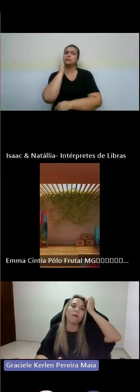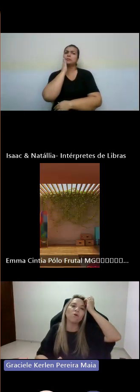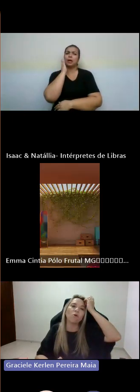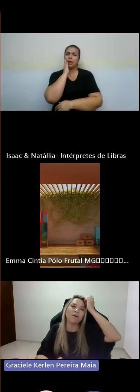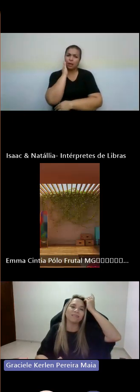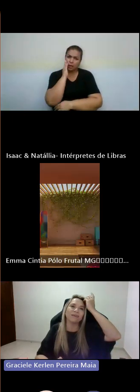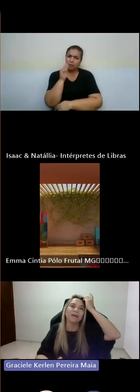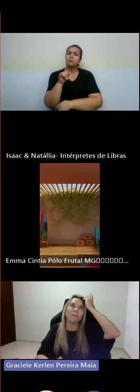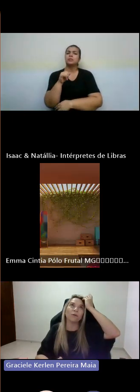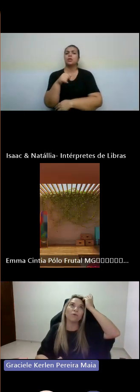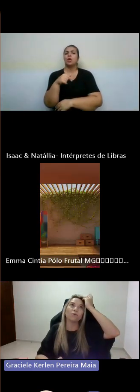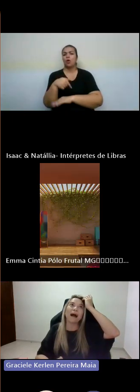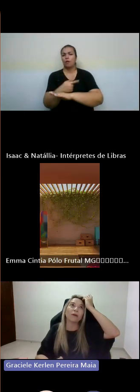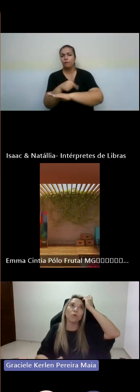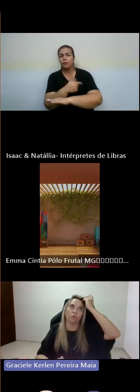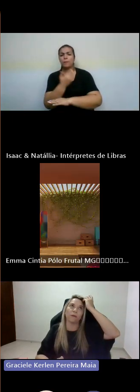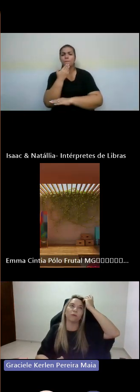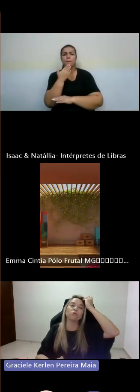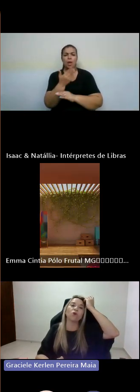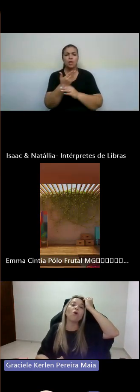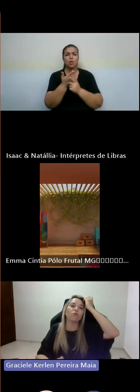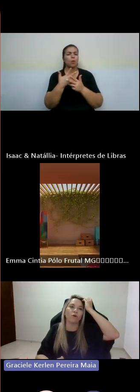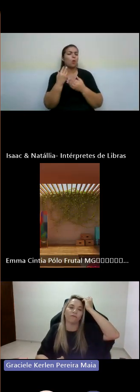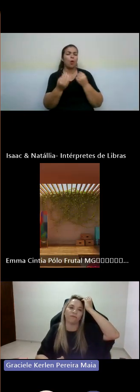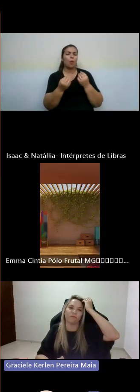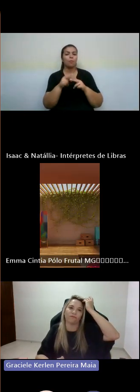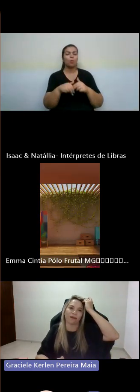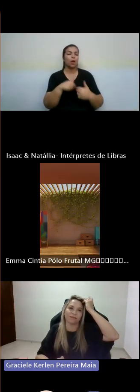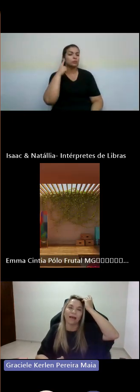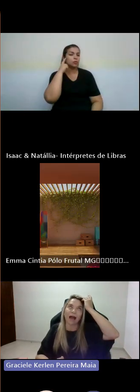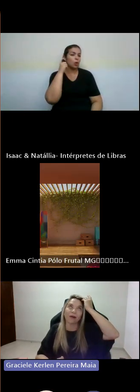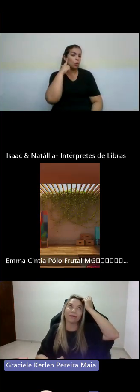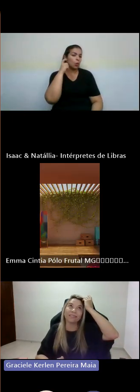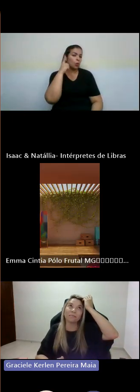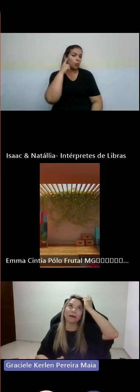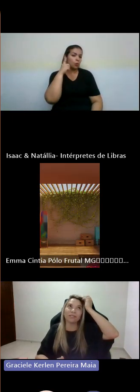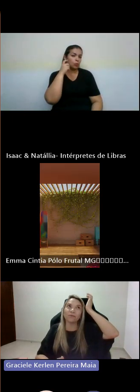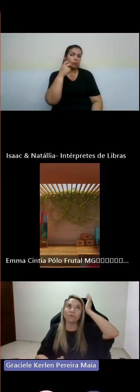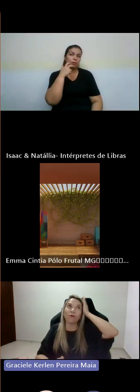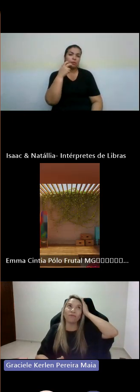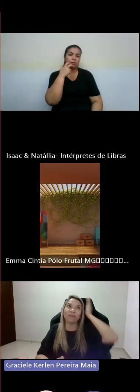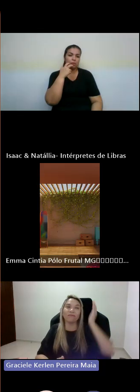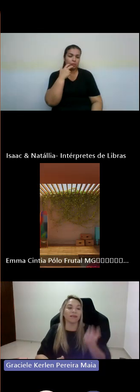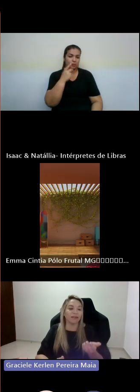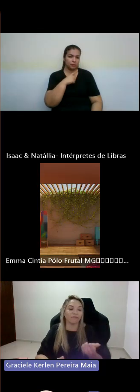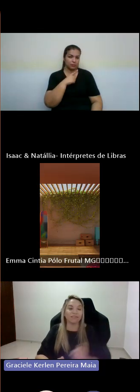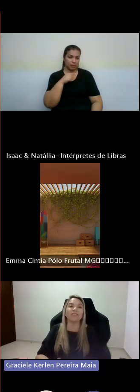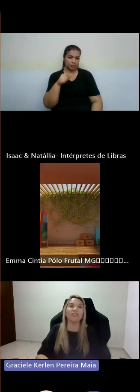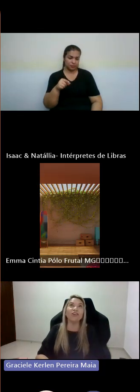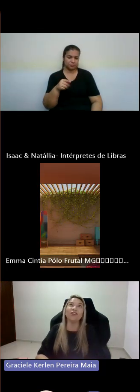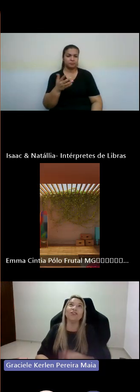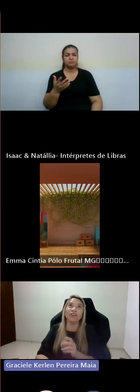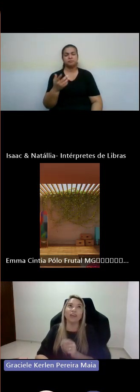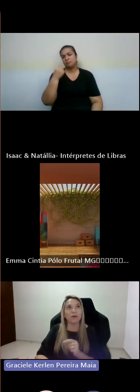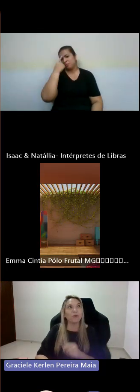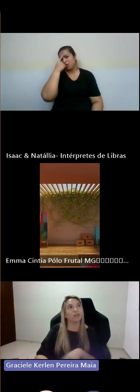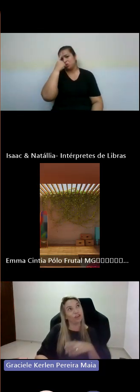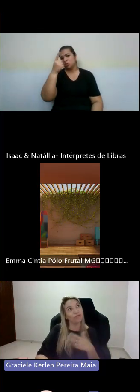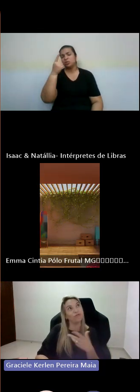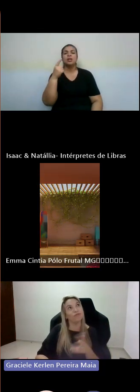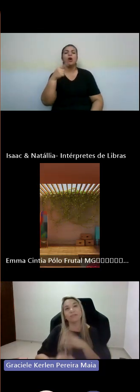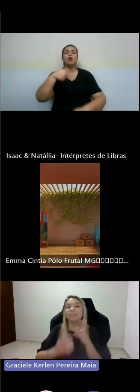quer alguma coisa pelo barulho, pelo som que o golfinho faz. Agora, vocês imaginam um golfinho virando e fazendo assim,